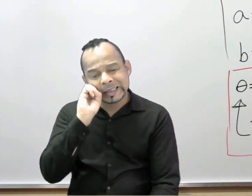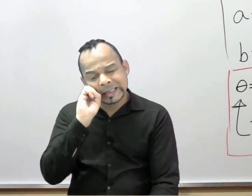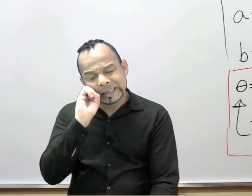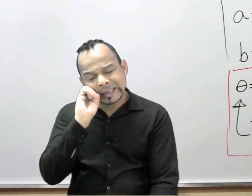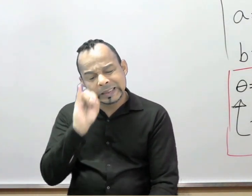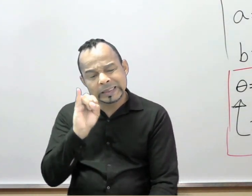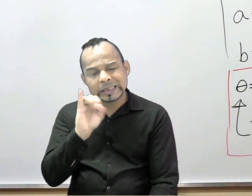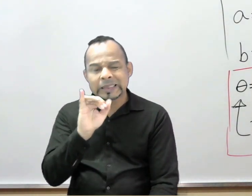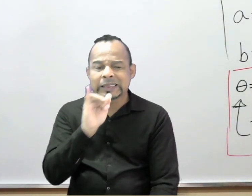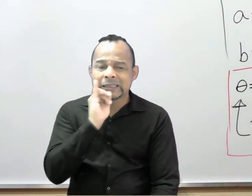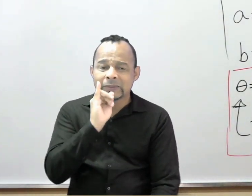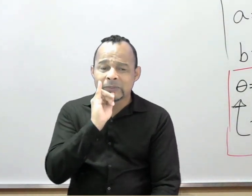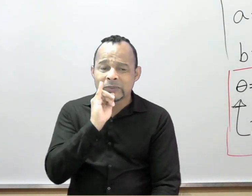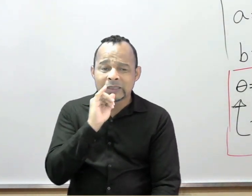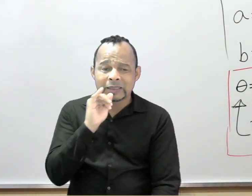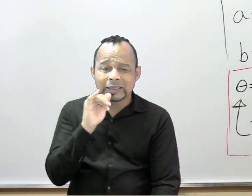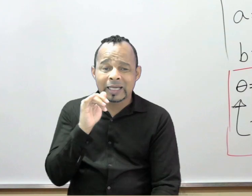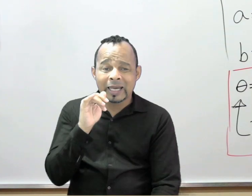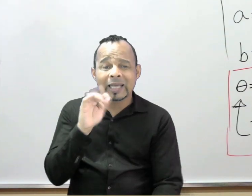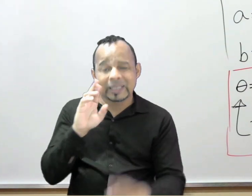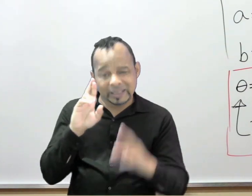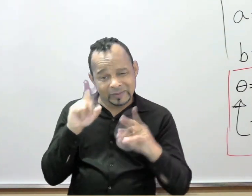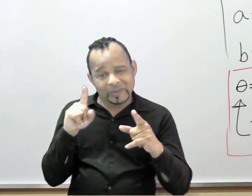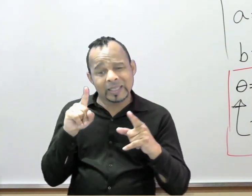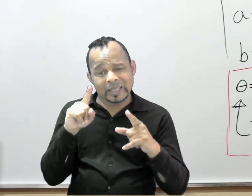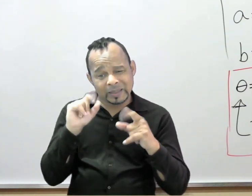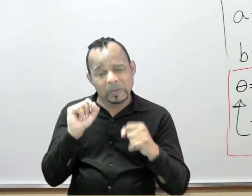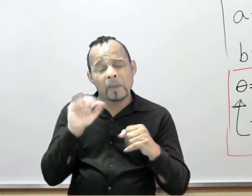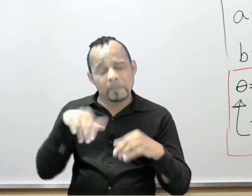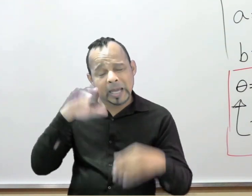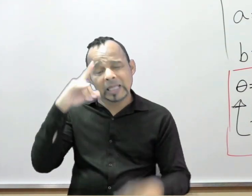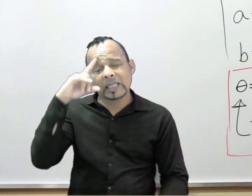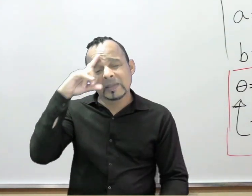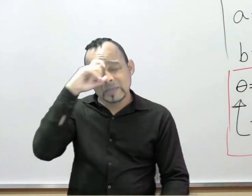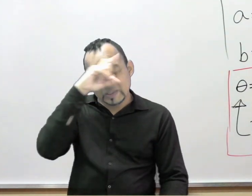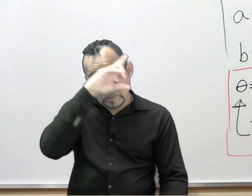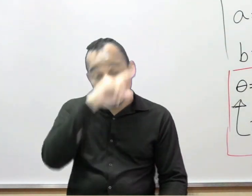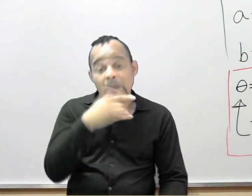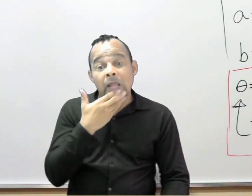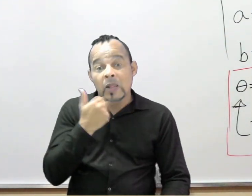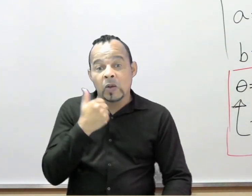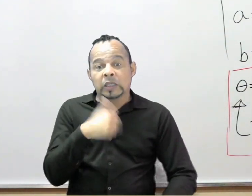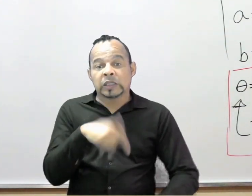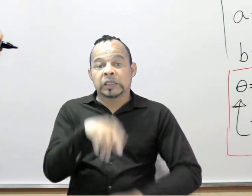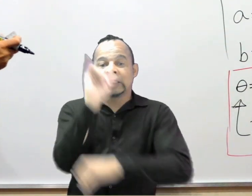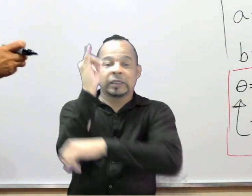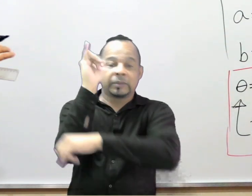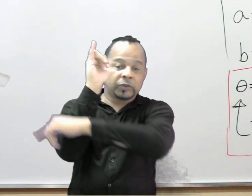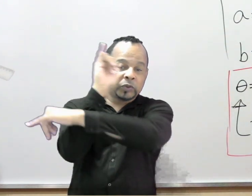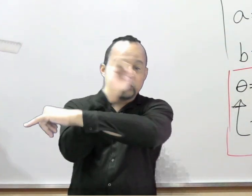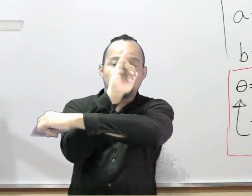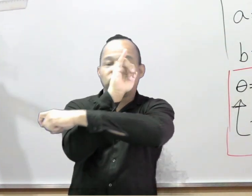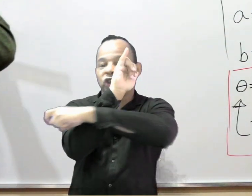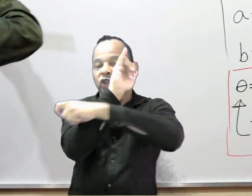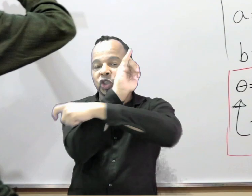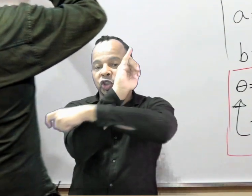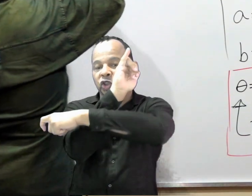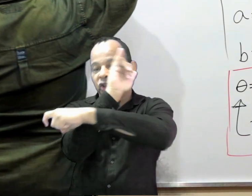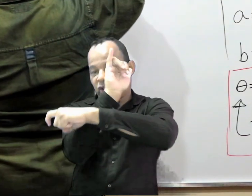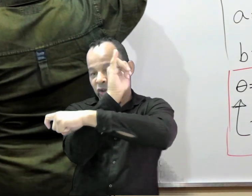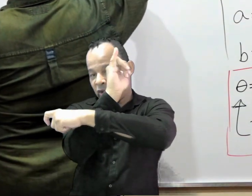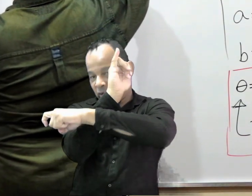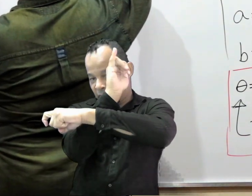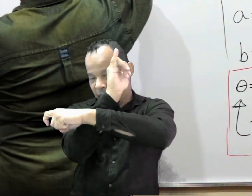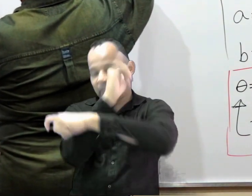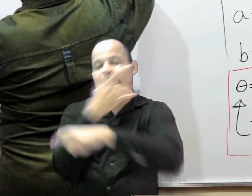fosse um vetor que não tivesse no plano xy, seria um pouco mais difícil da gente fazer esse desenho e a gente teria que usar